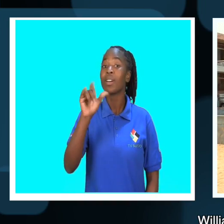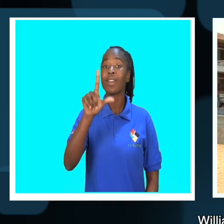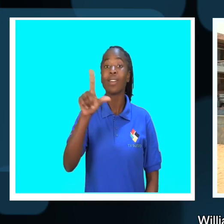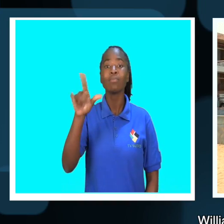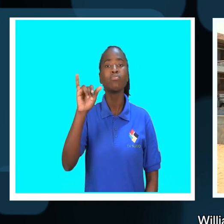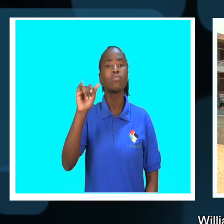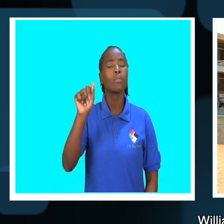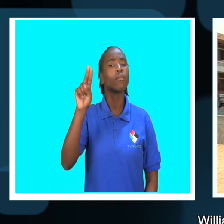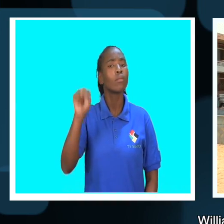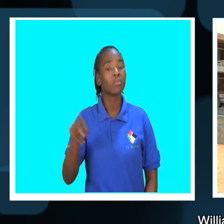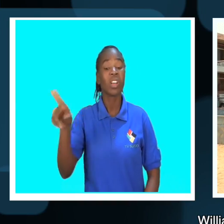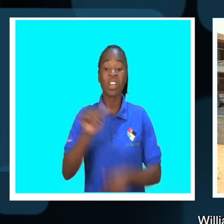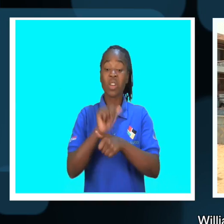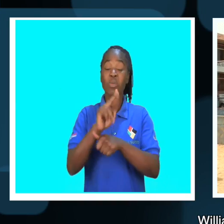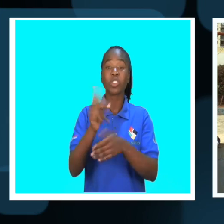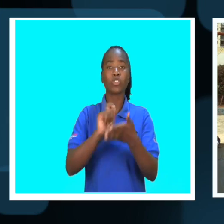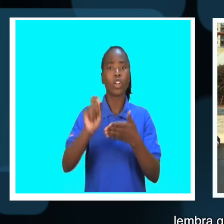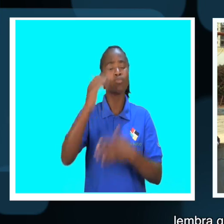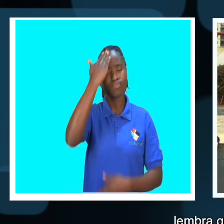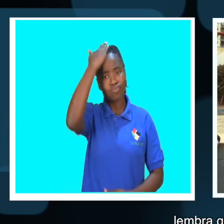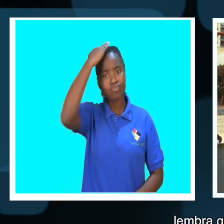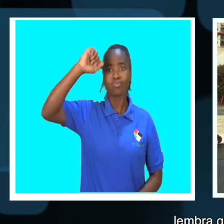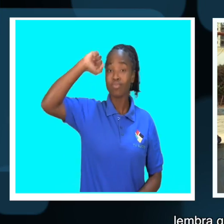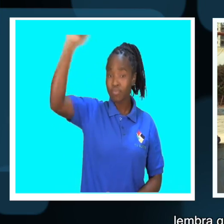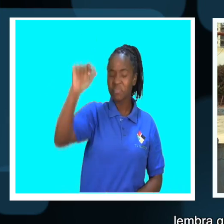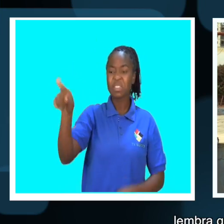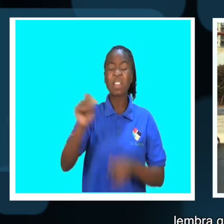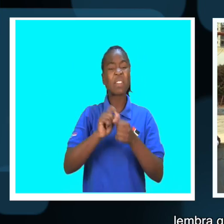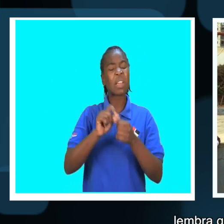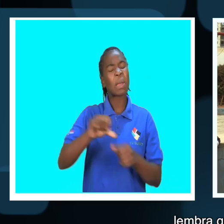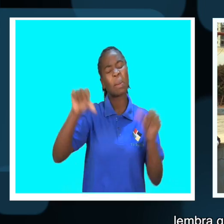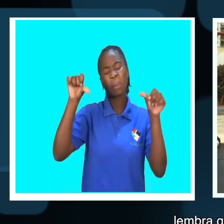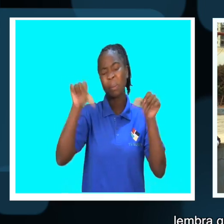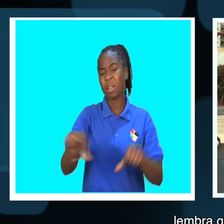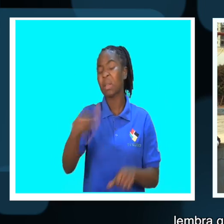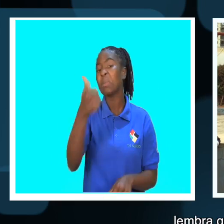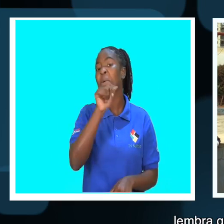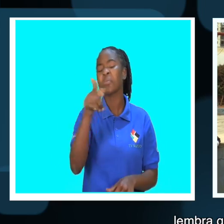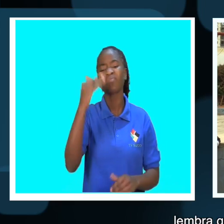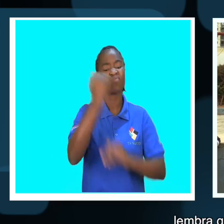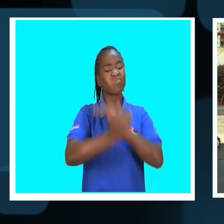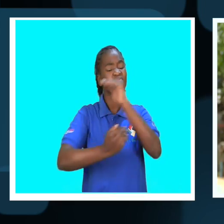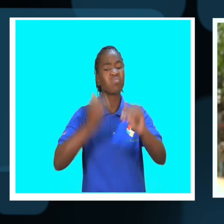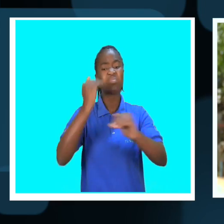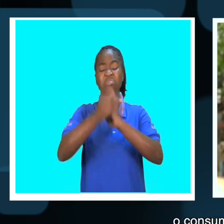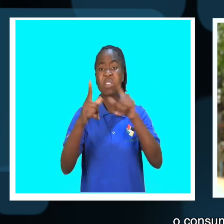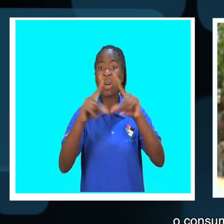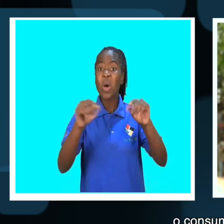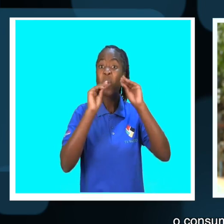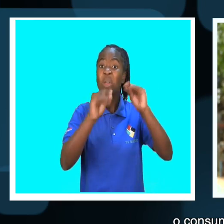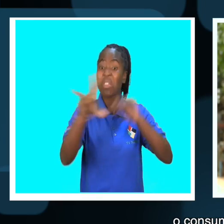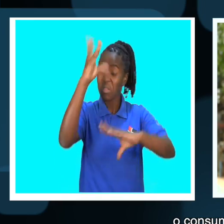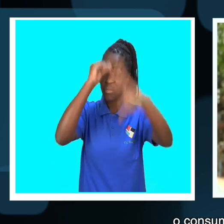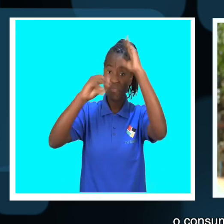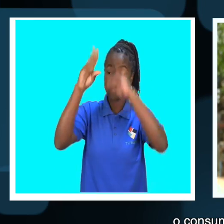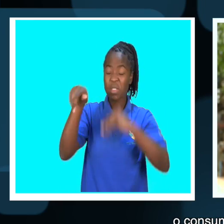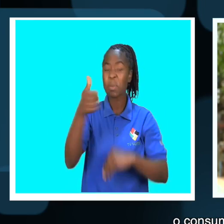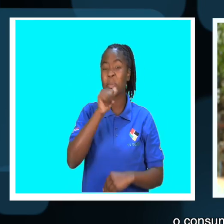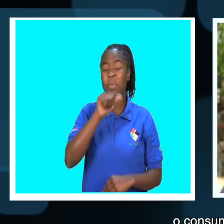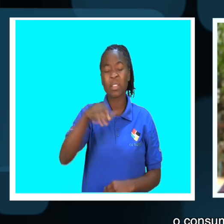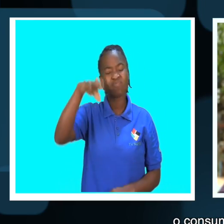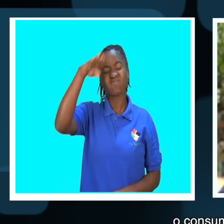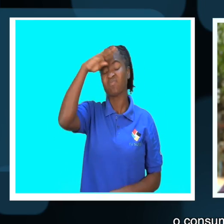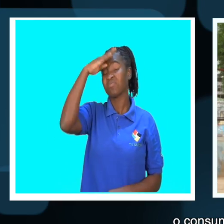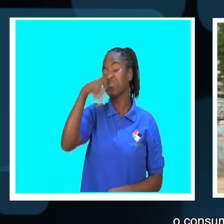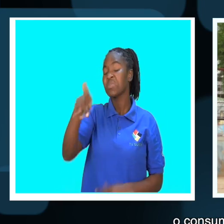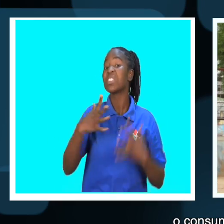William, aluno da Escola Secundária Eduardo Mongane, lembra que, para além de prejudicar o processo de ensino e aprendizagem, o consumo de bebidas alcoólicas prejudica